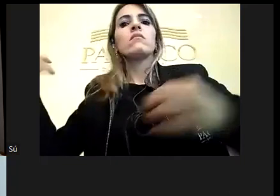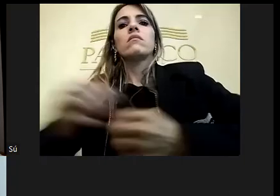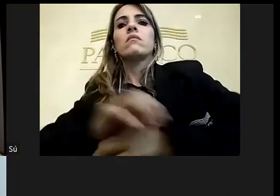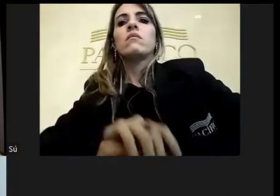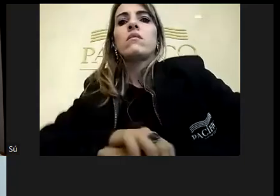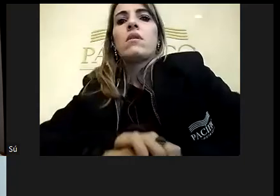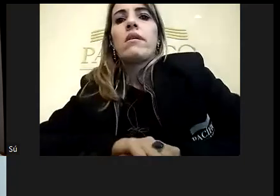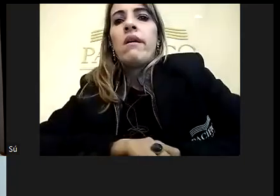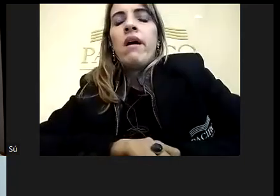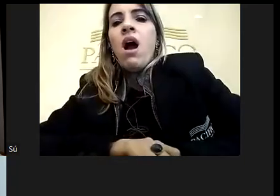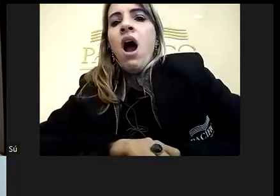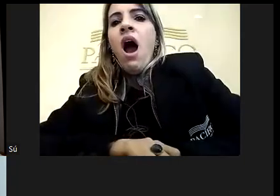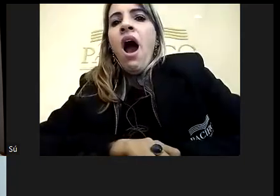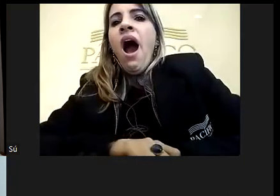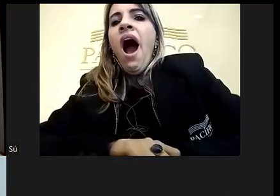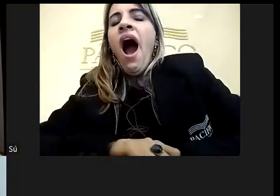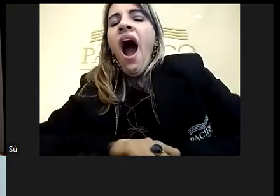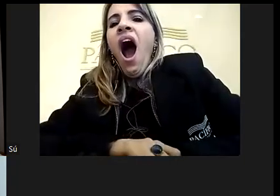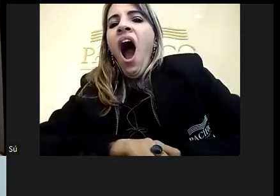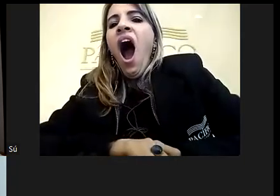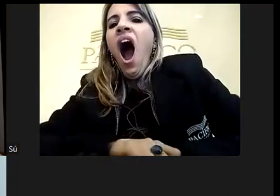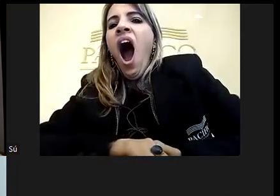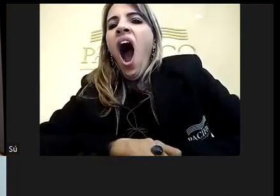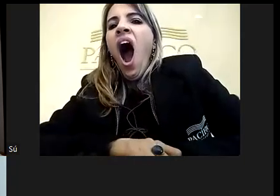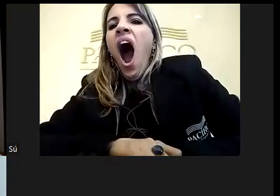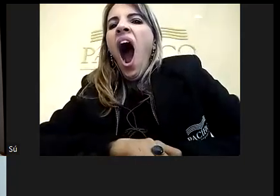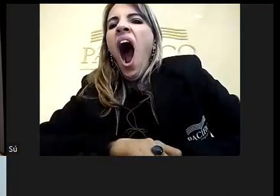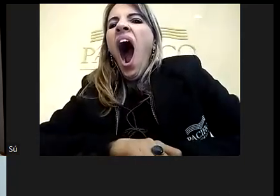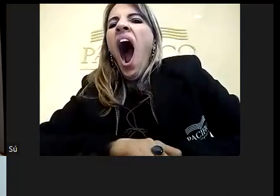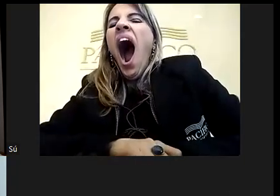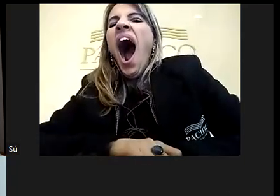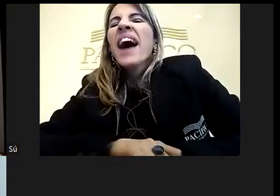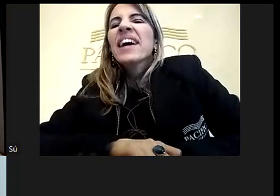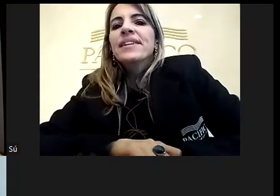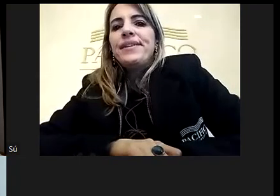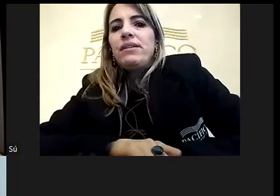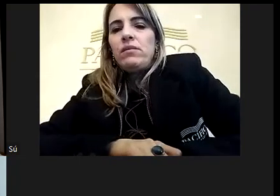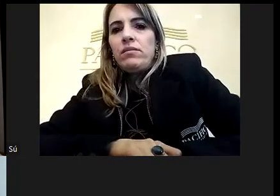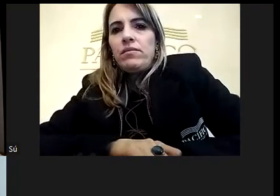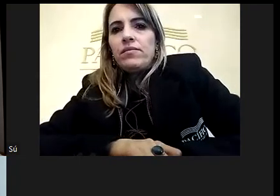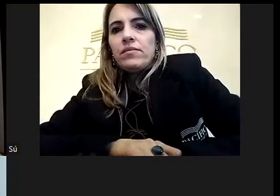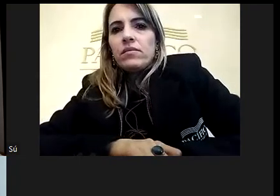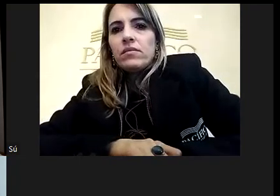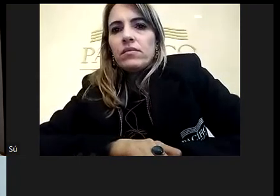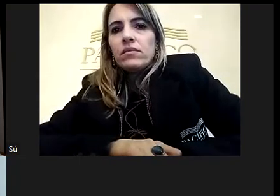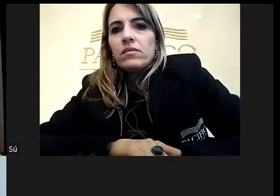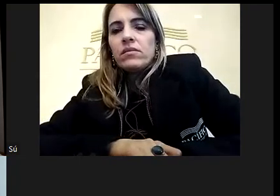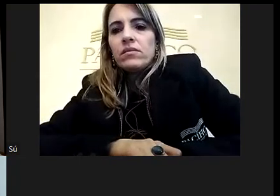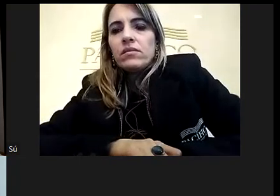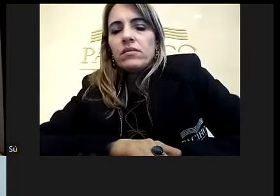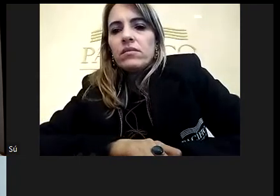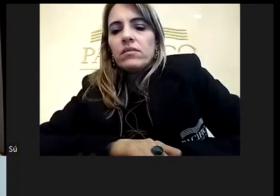Aí começa a vir à tona, porque o inconsciente vai acabar revelando, a fim de que ele possa